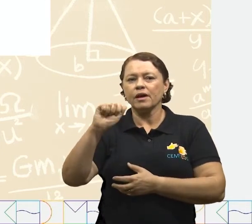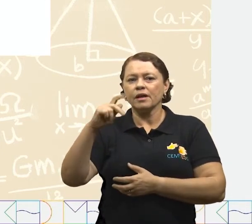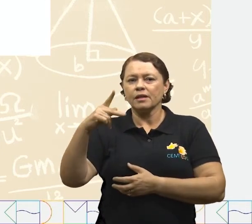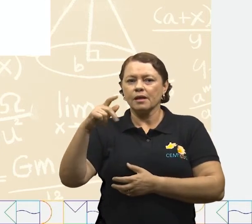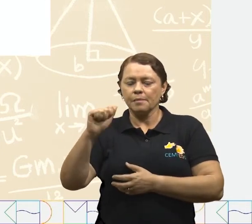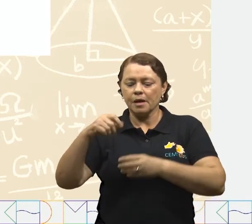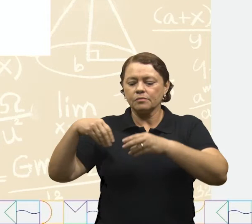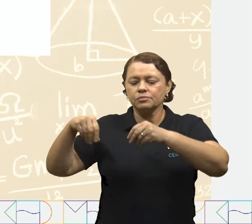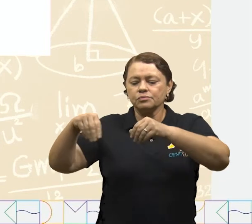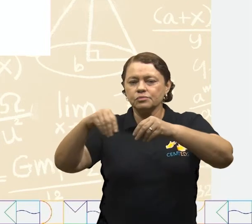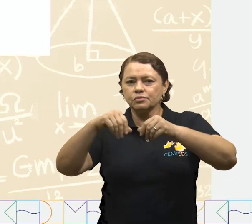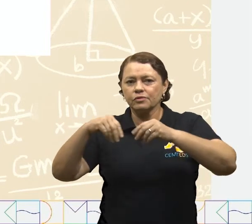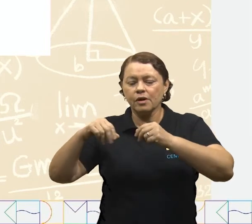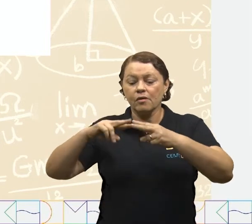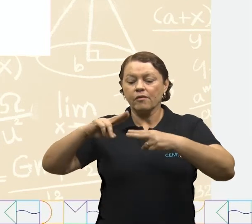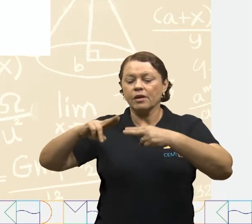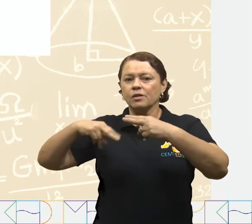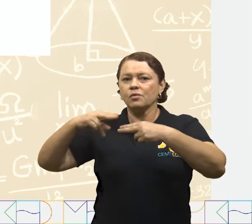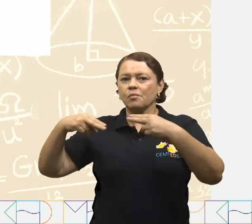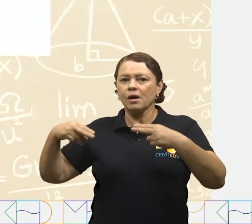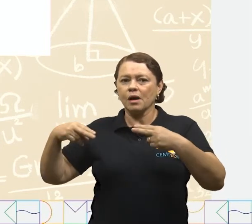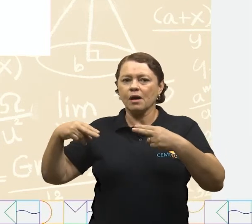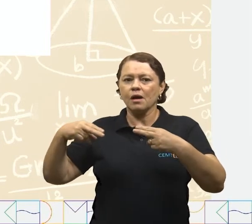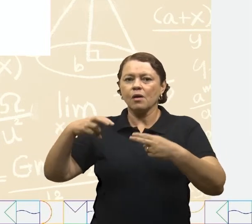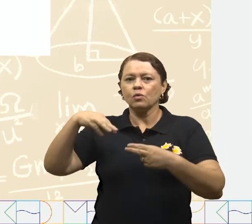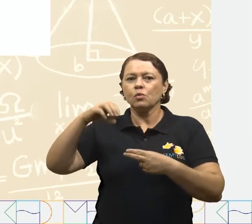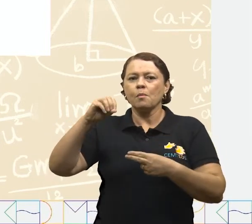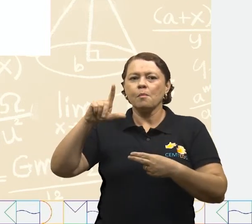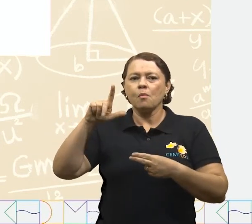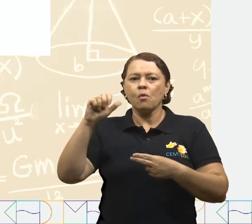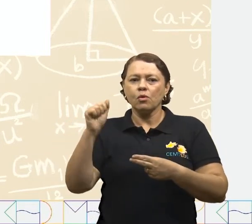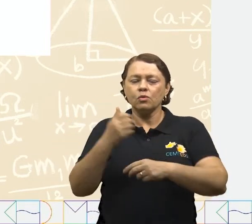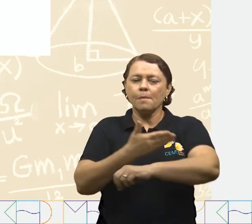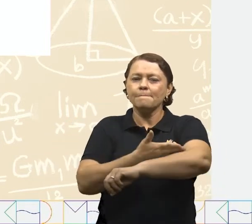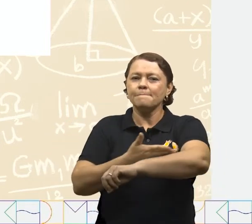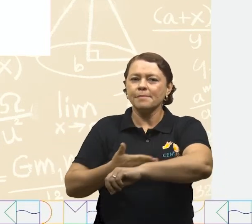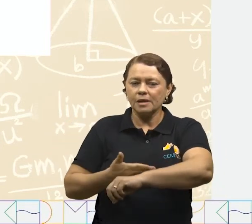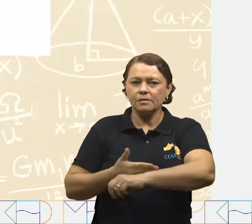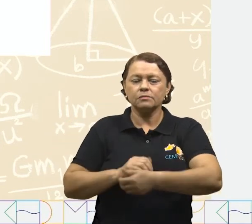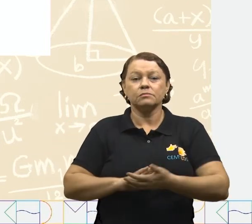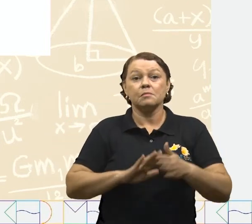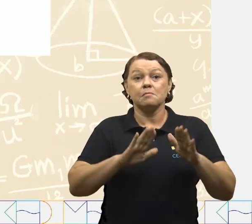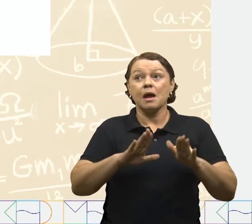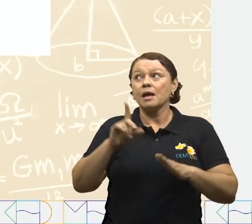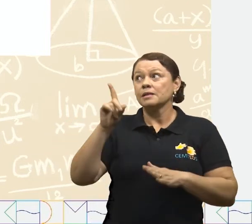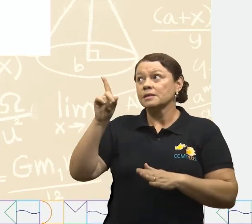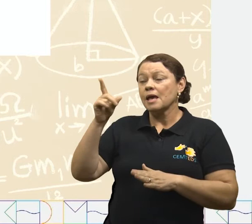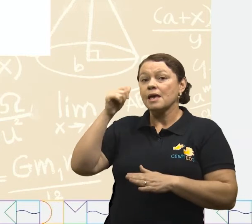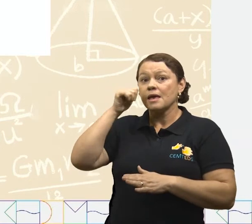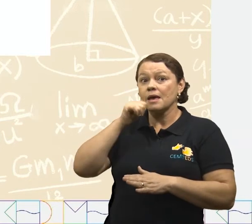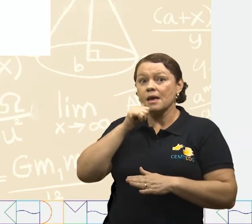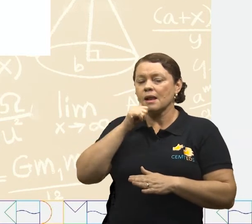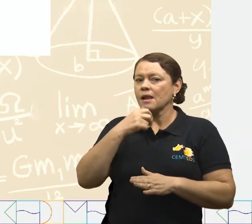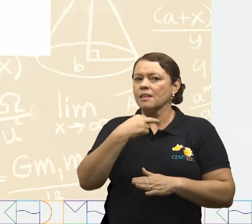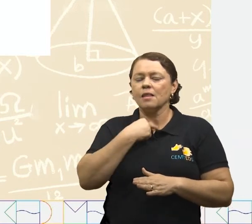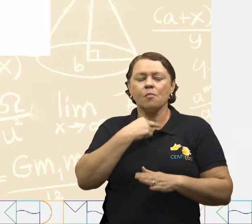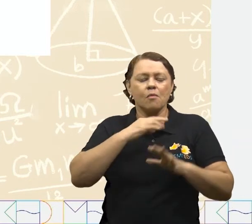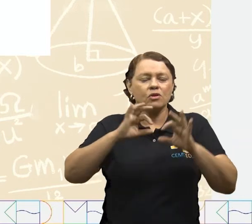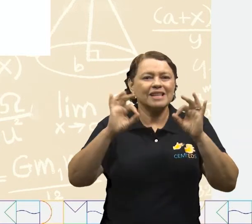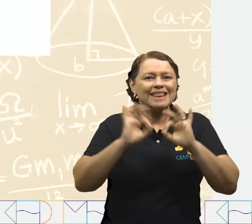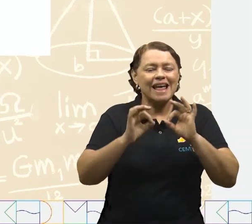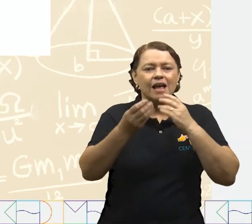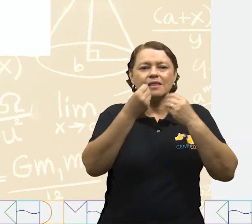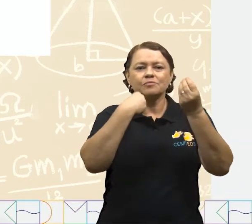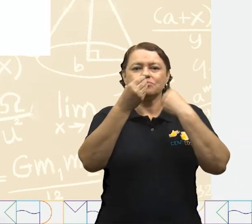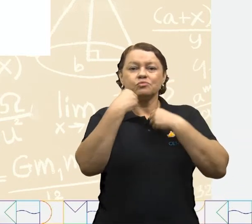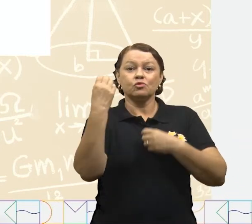a farofa e o macarrão ao molho branco se ela é intolerante à lactose Mas